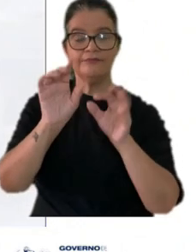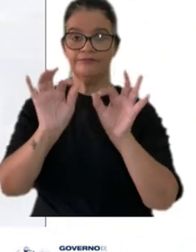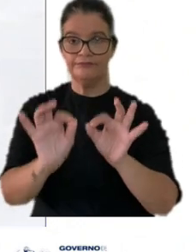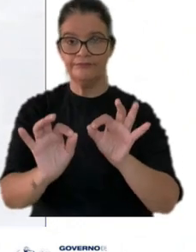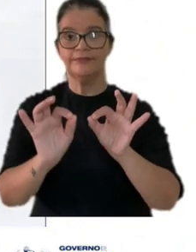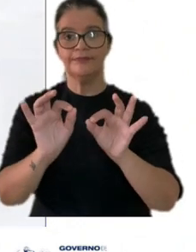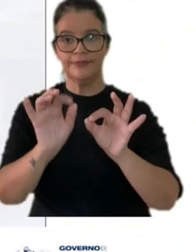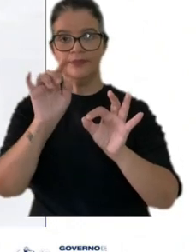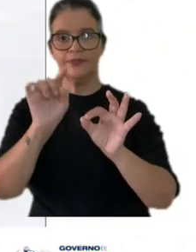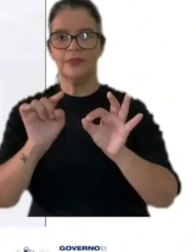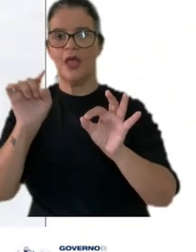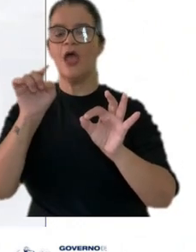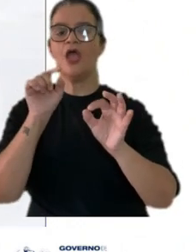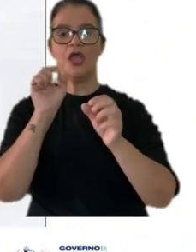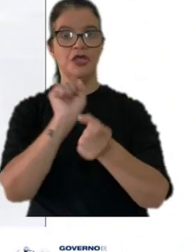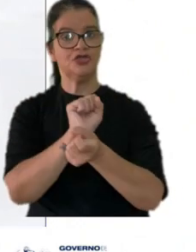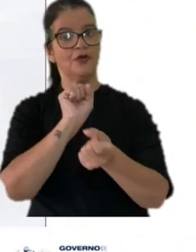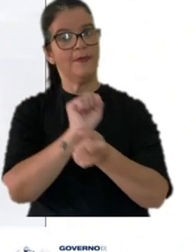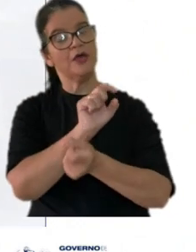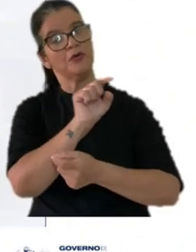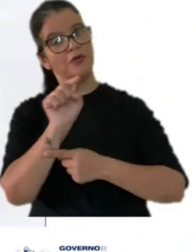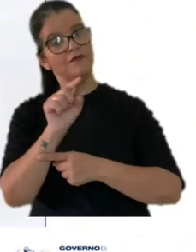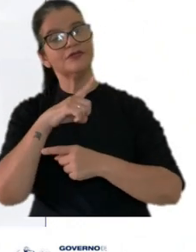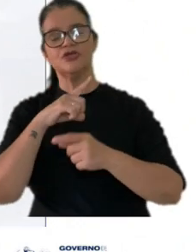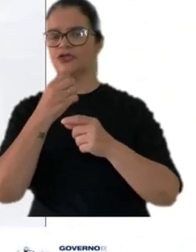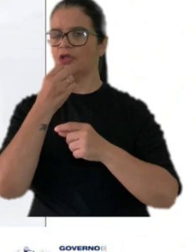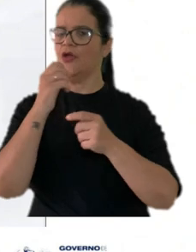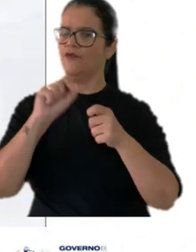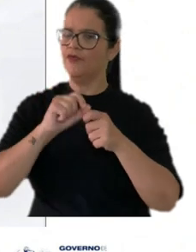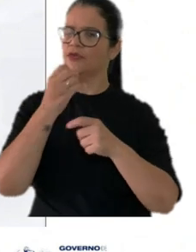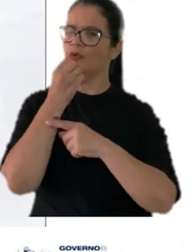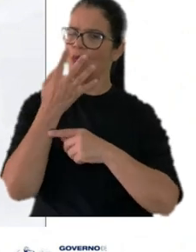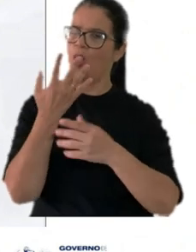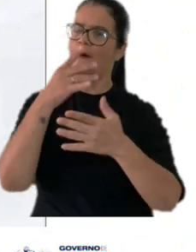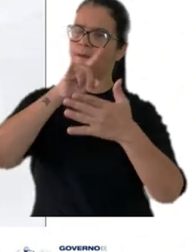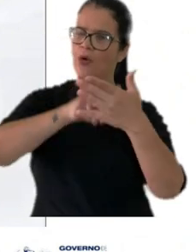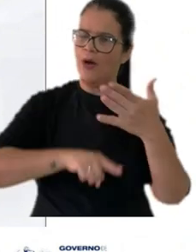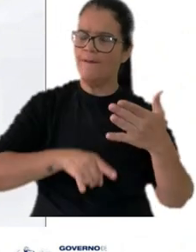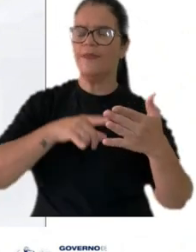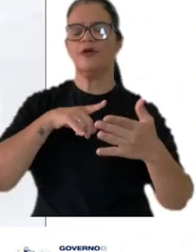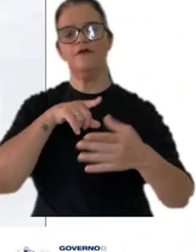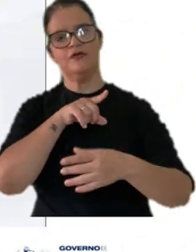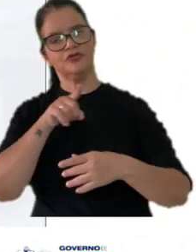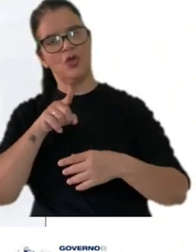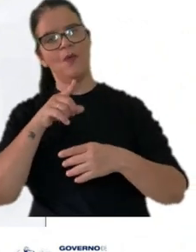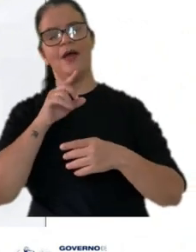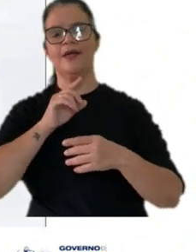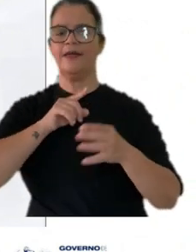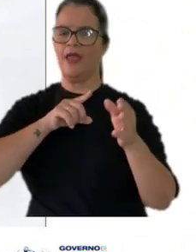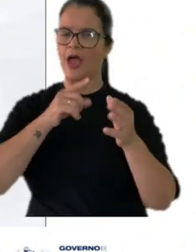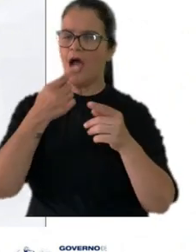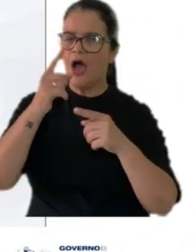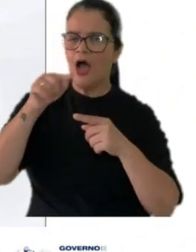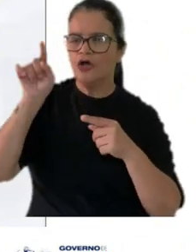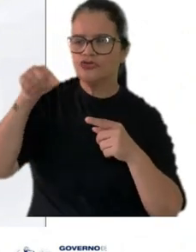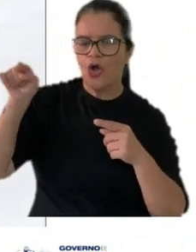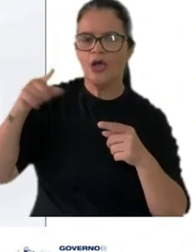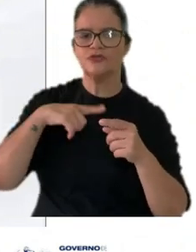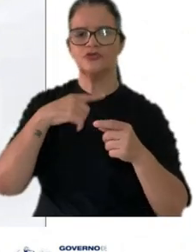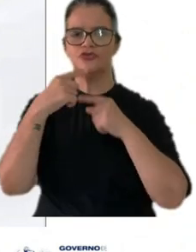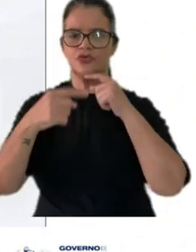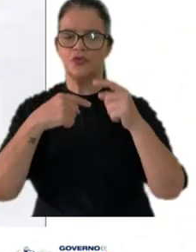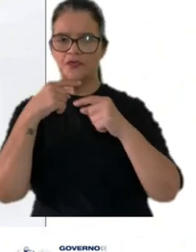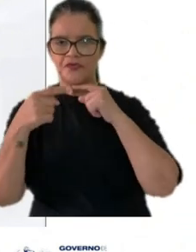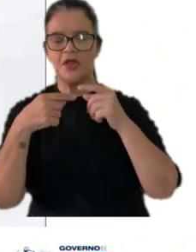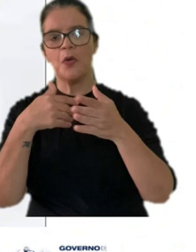eu espero que vocês tenham feito uma boa prova de simulado estão aí as correções quaisquer dúvidas você pode procurar